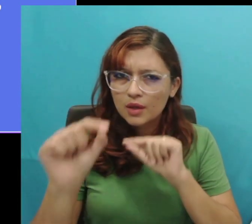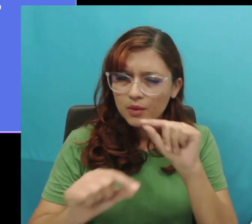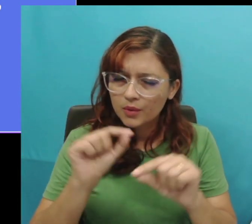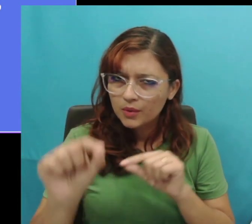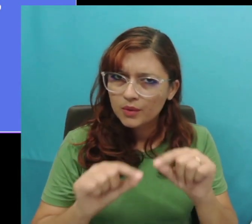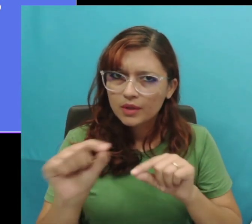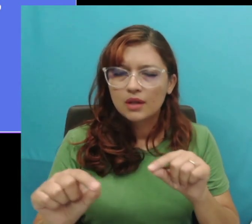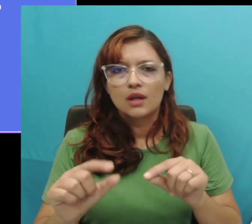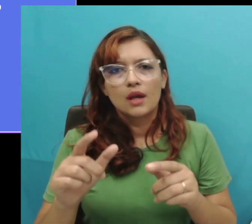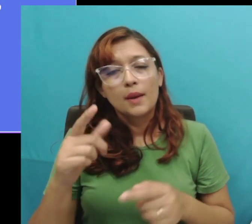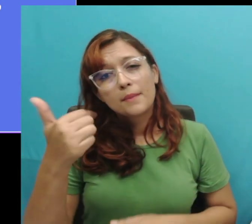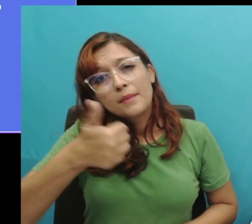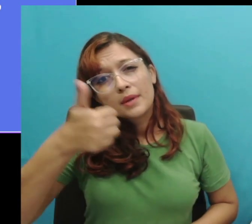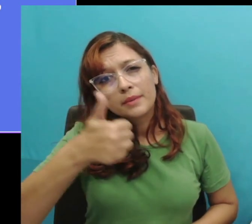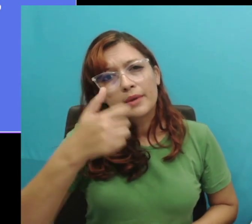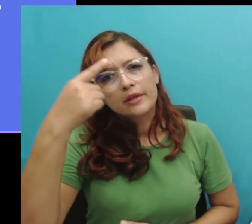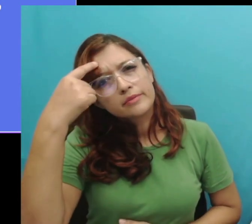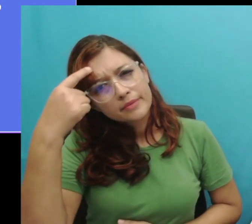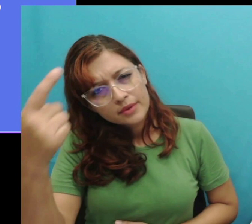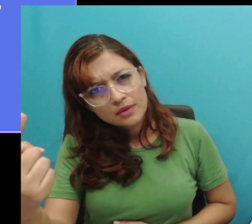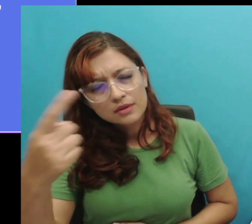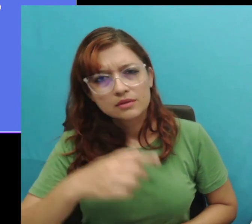Então, o artigo